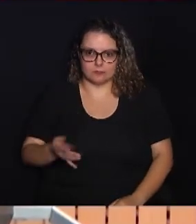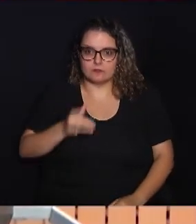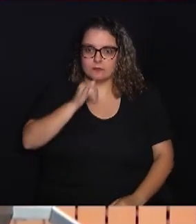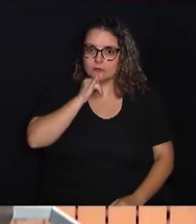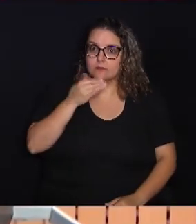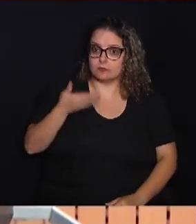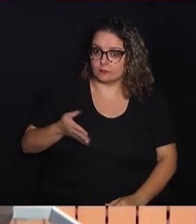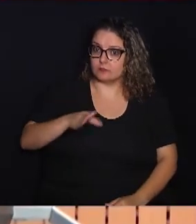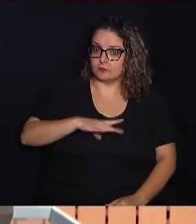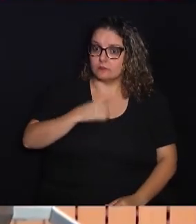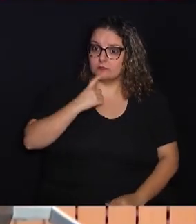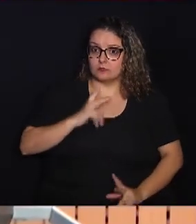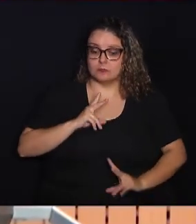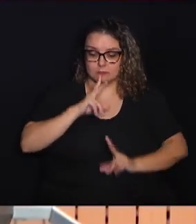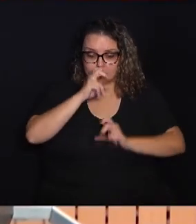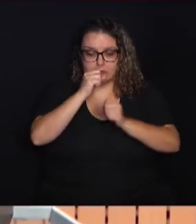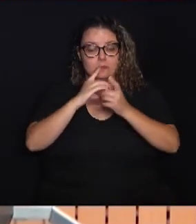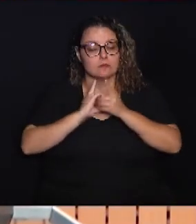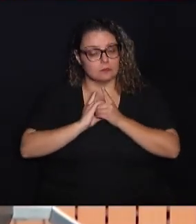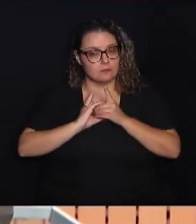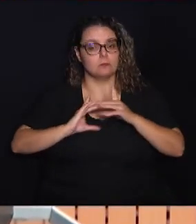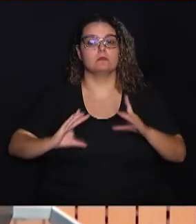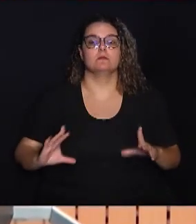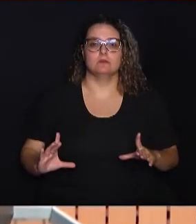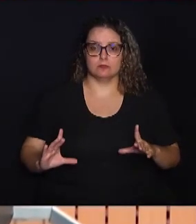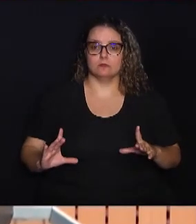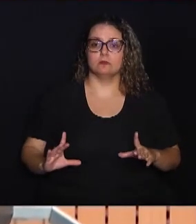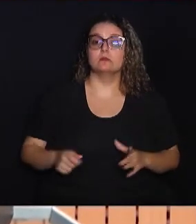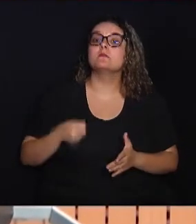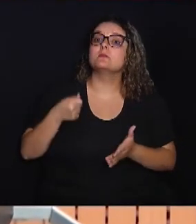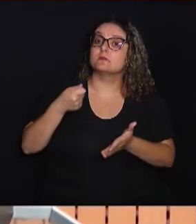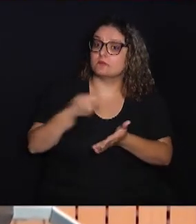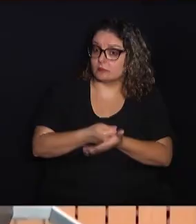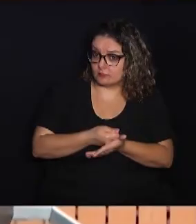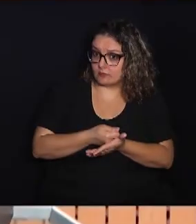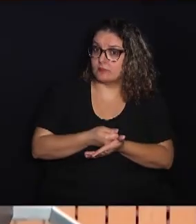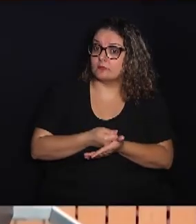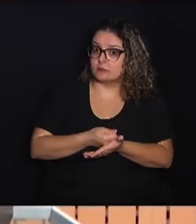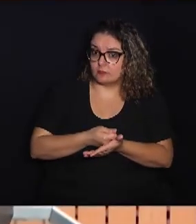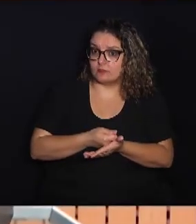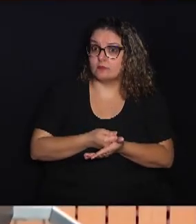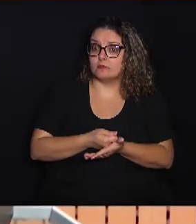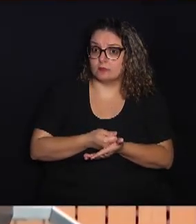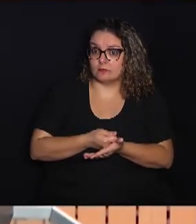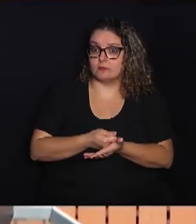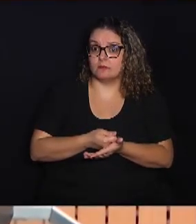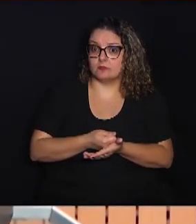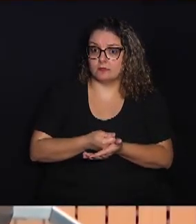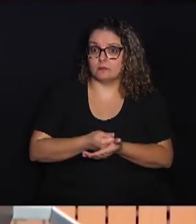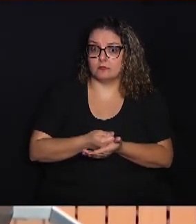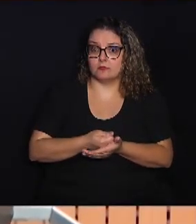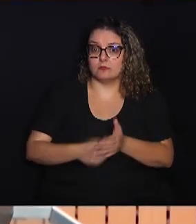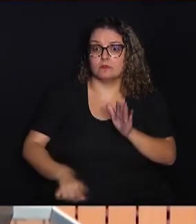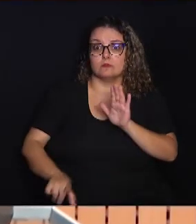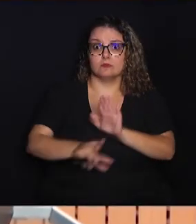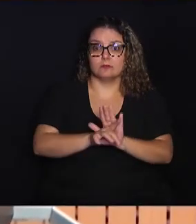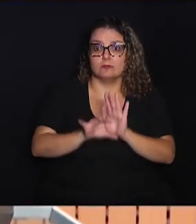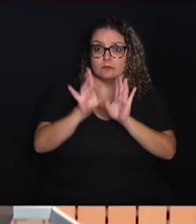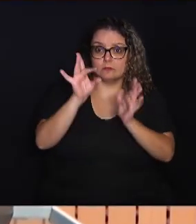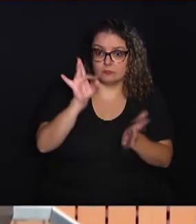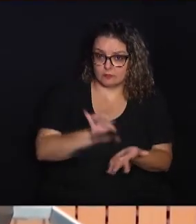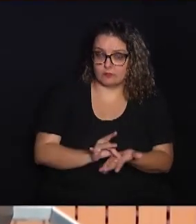de Campinas fortalece a democracia garante a legitimidade do